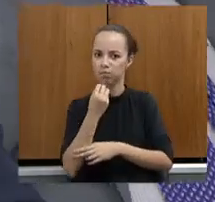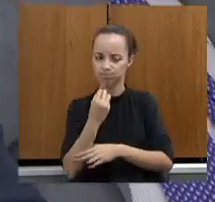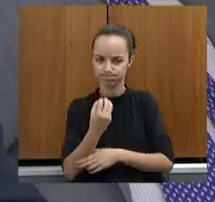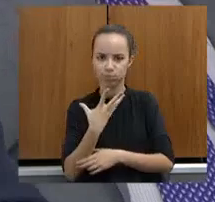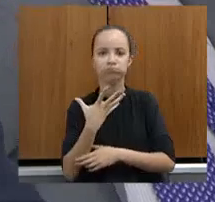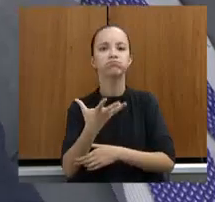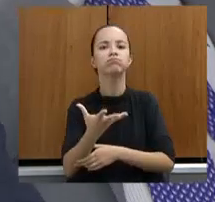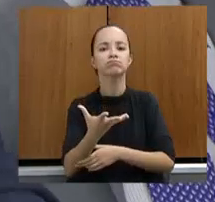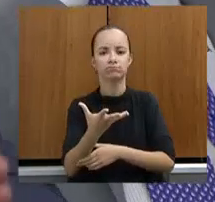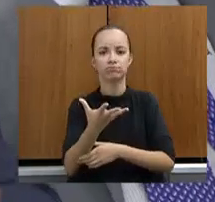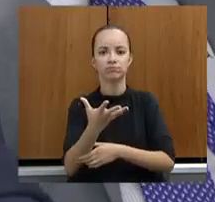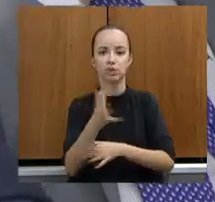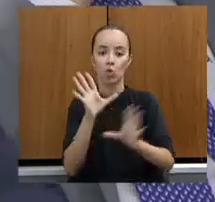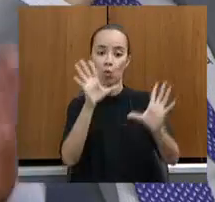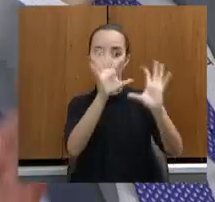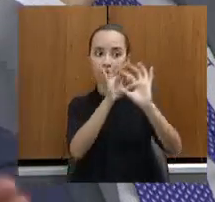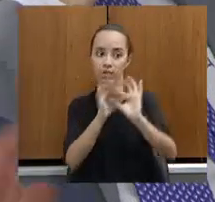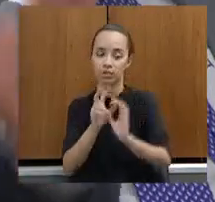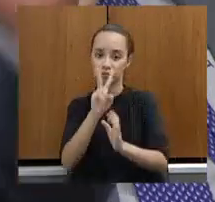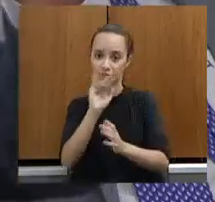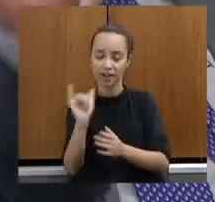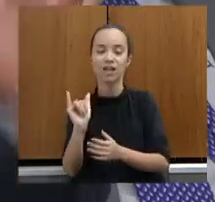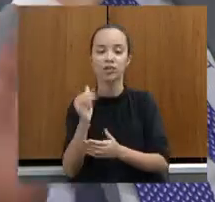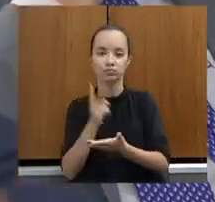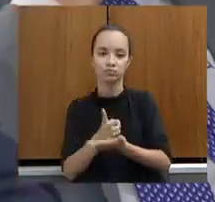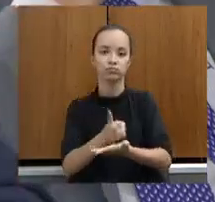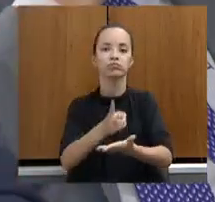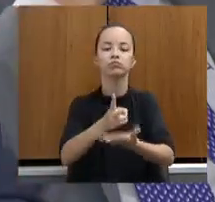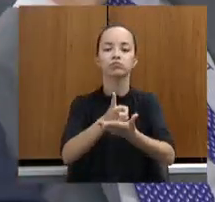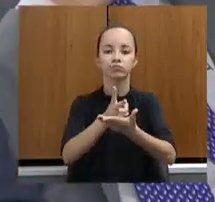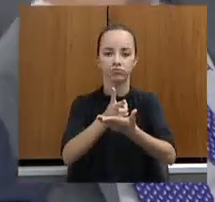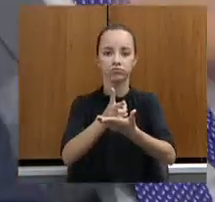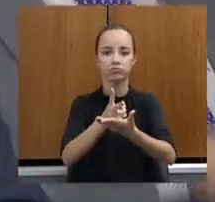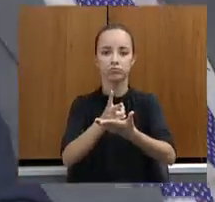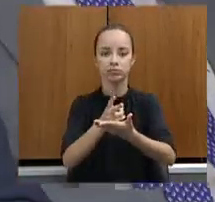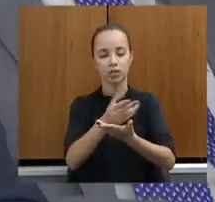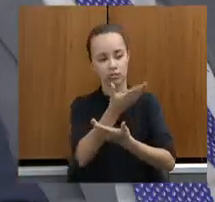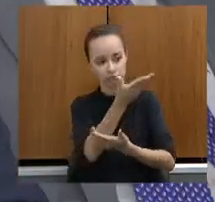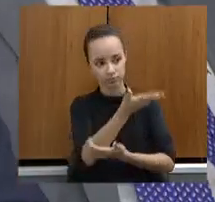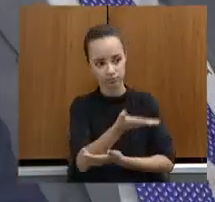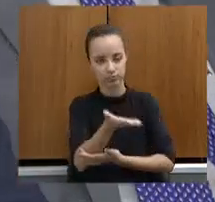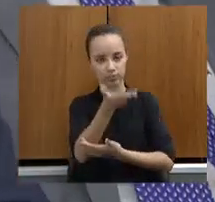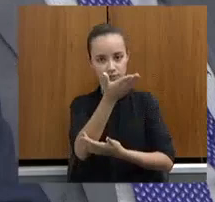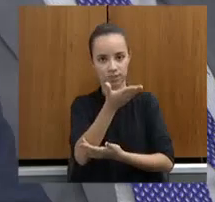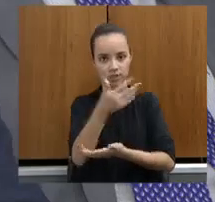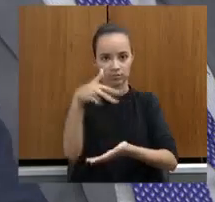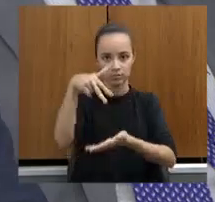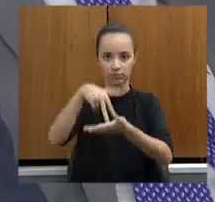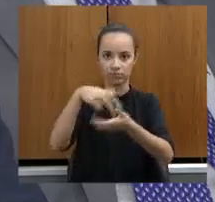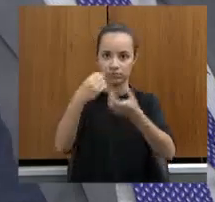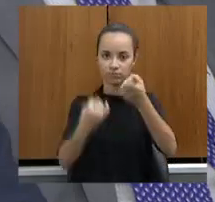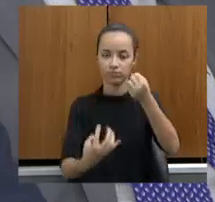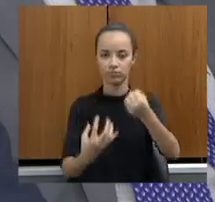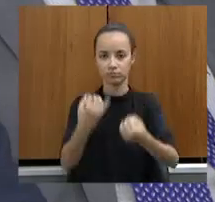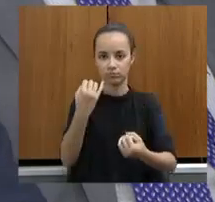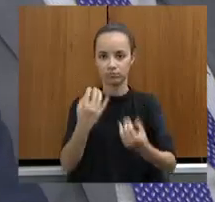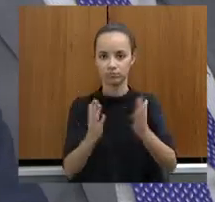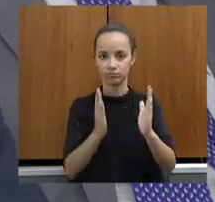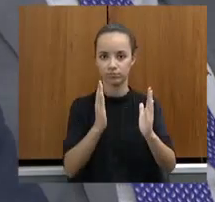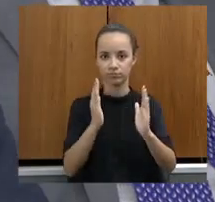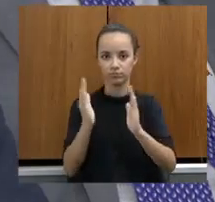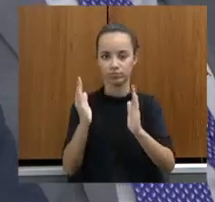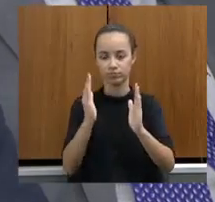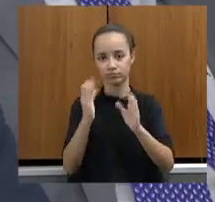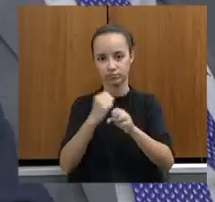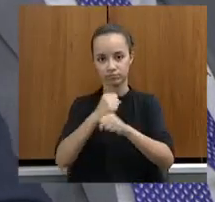dentro desse contexto tão sério conforme os nossos secretários colocaram aqui o plano de governo para os